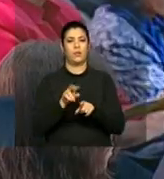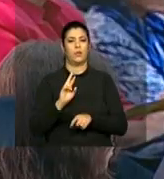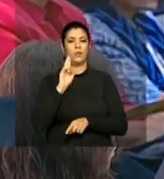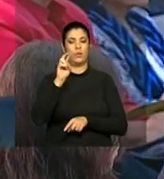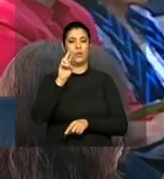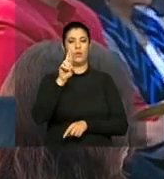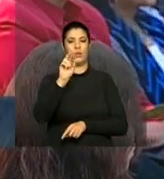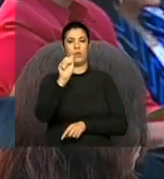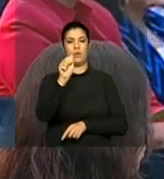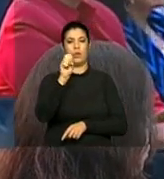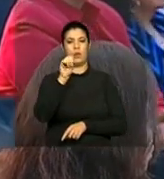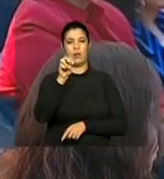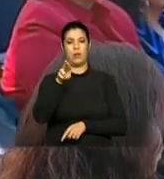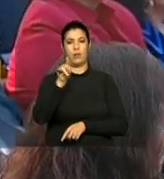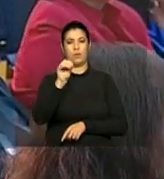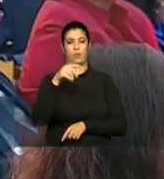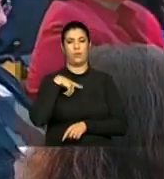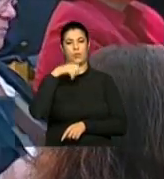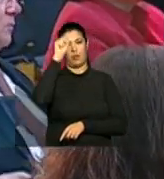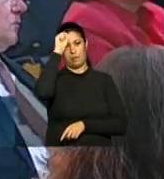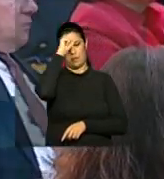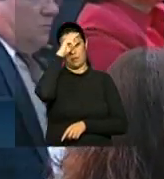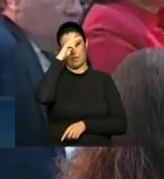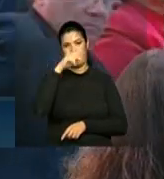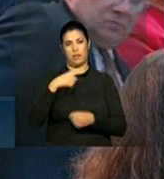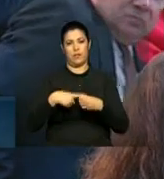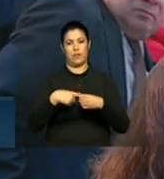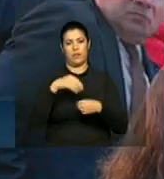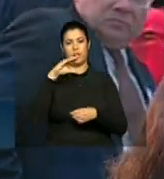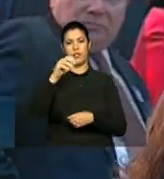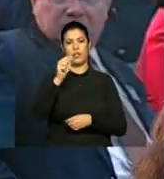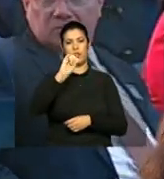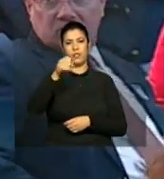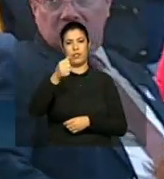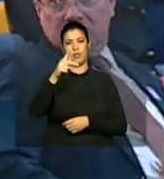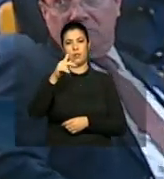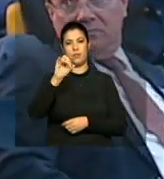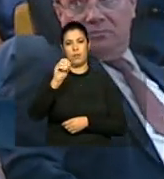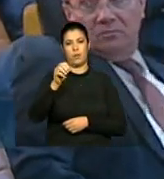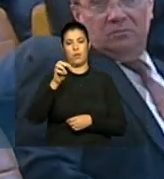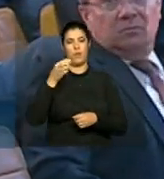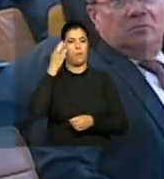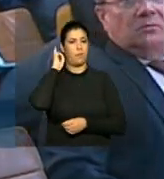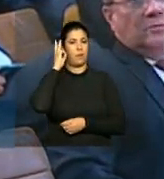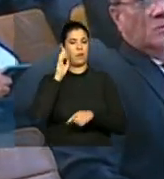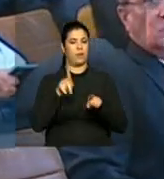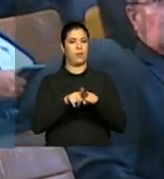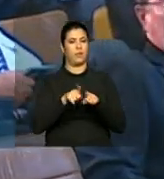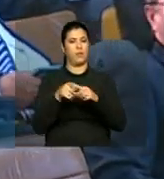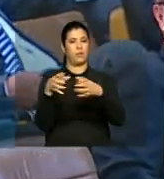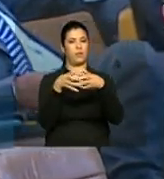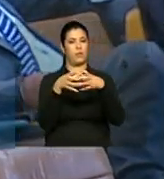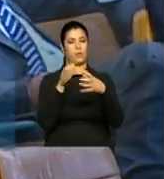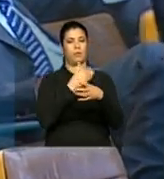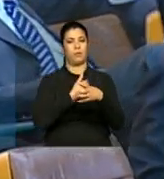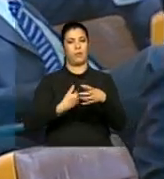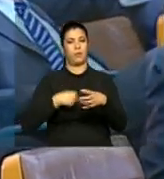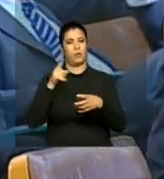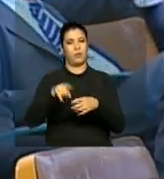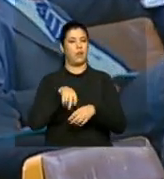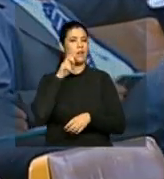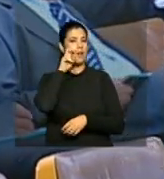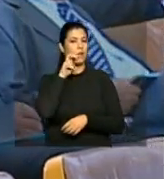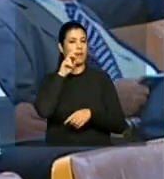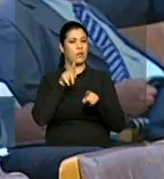Raimundo Nonato Silva, prefeito de Cajapió, Maranhão. ao Consórcio Público Intermunicipal do Rio Grande do